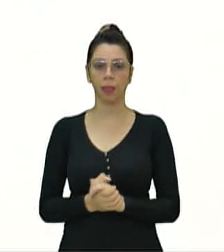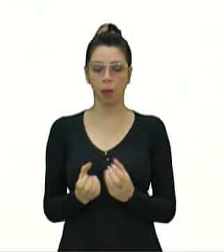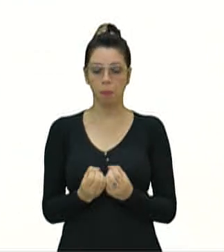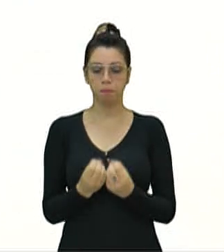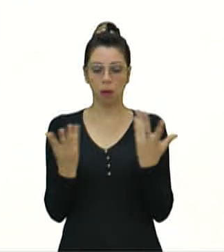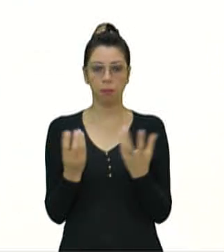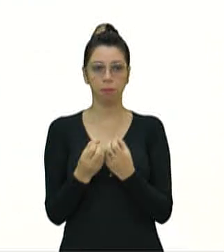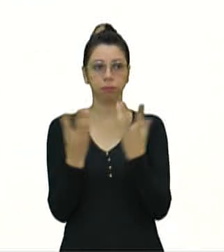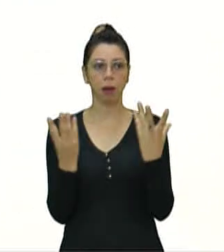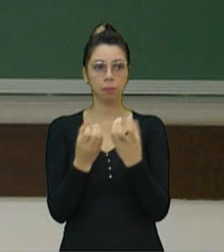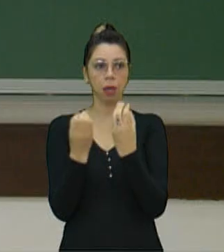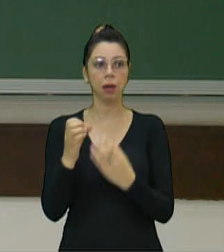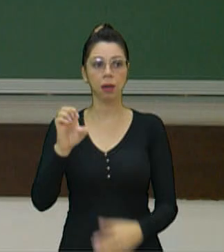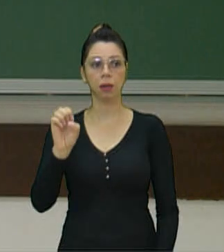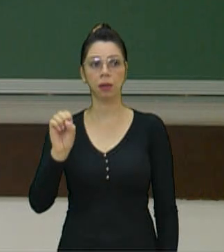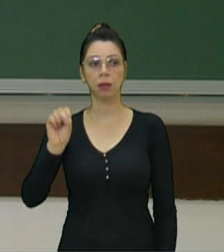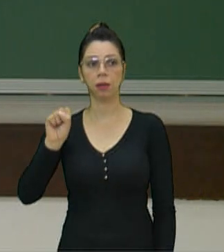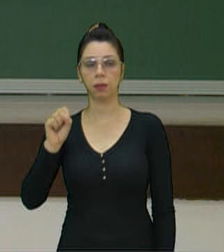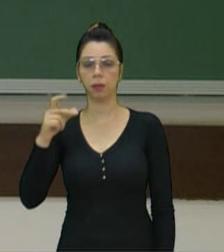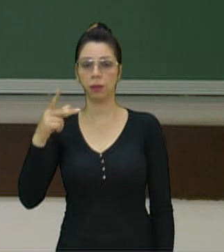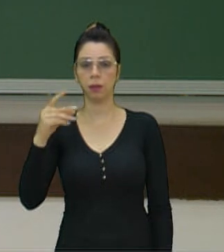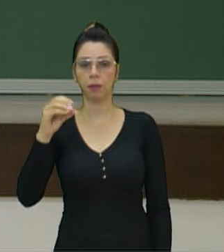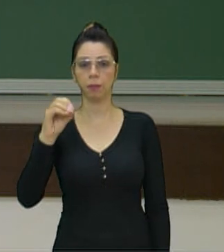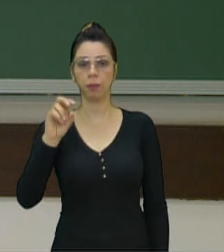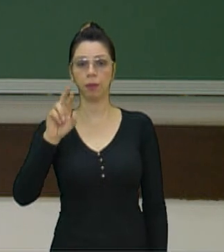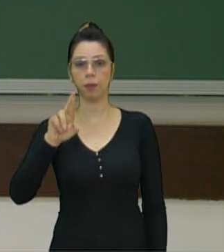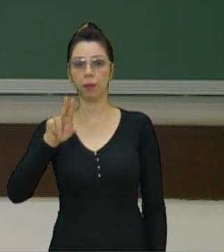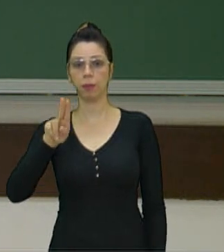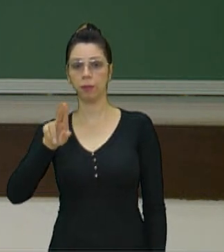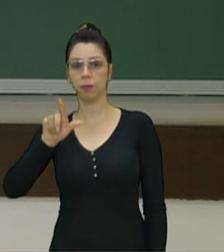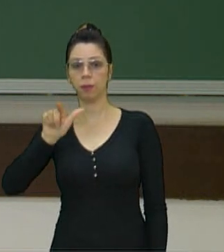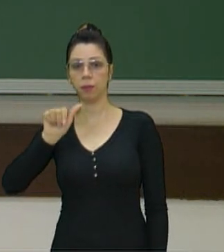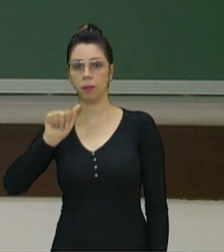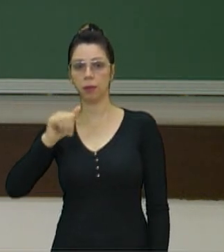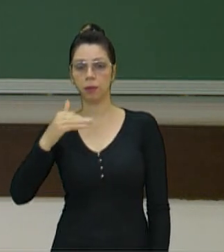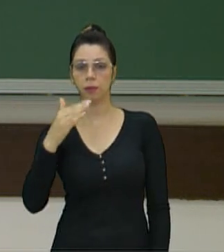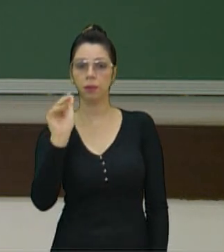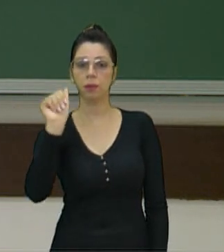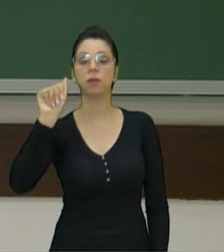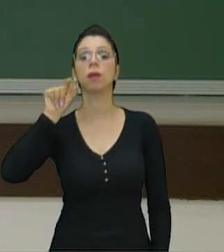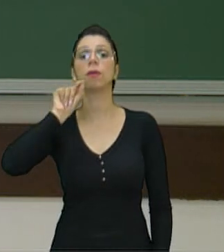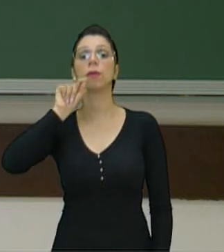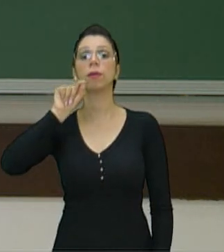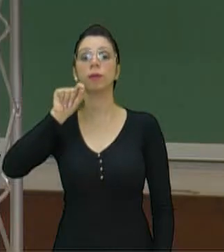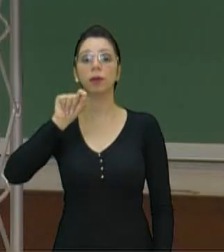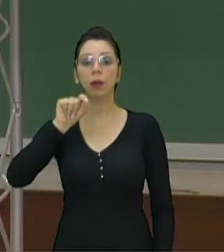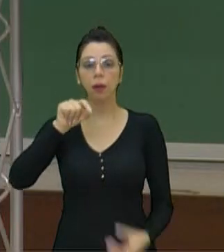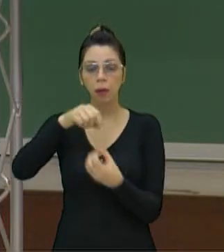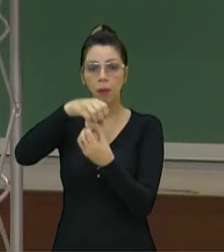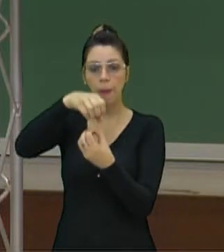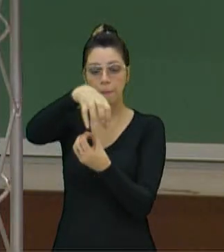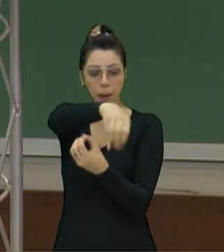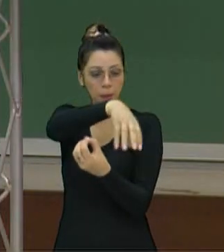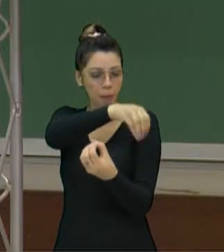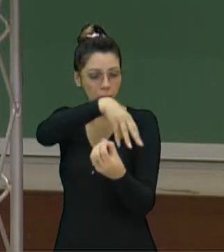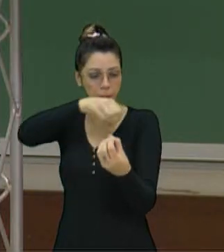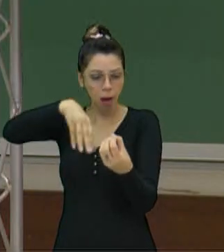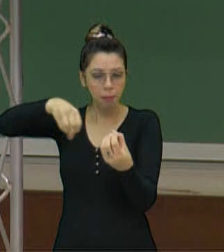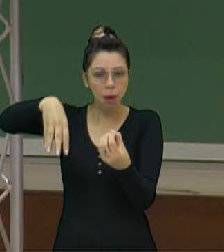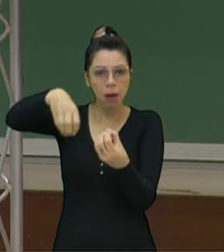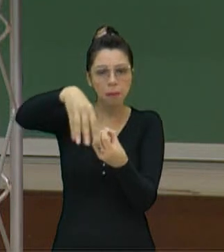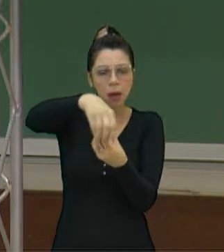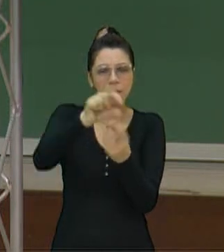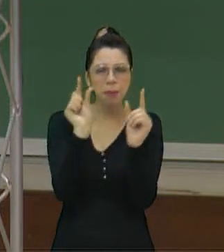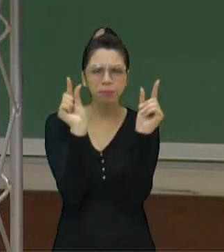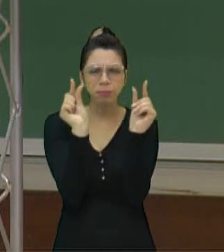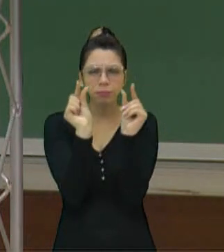Esporulação também é um outro tipo de reprodução assexuada, né, que forma esporos, né? Esses esporos são